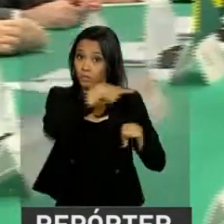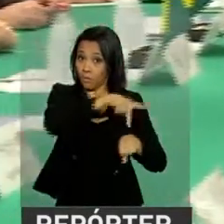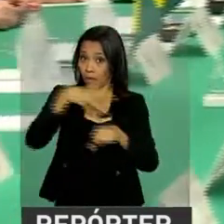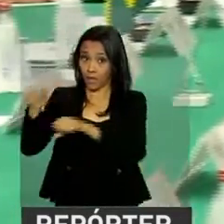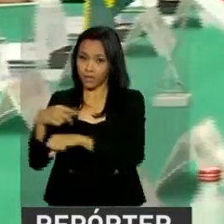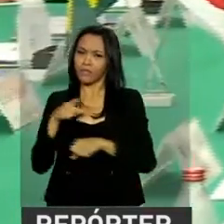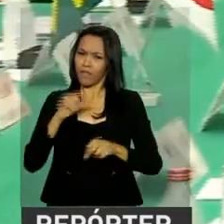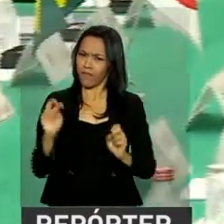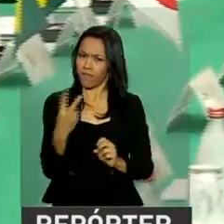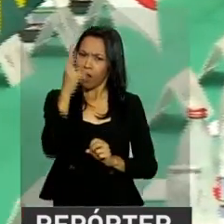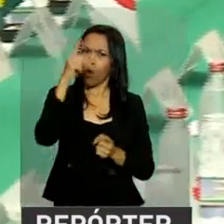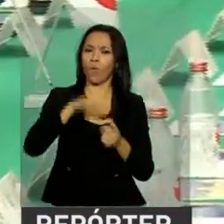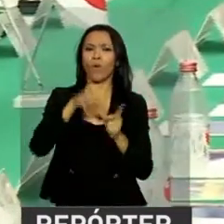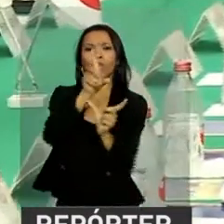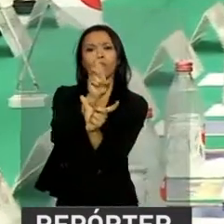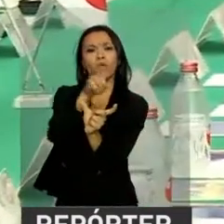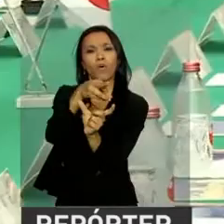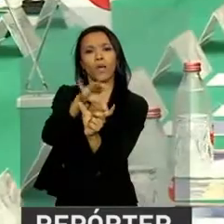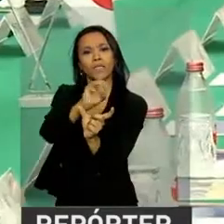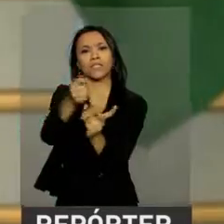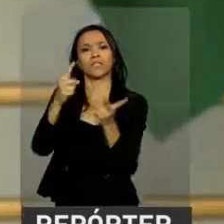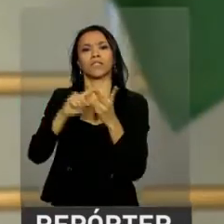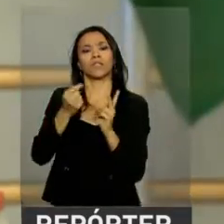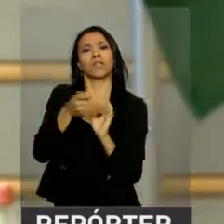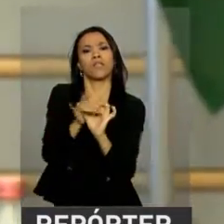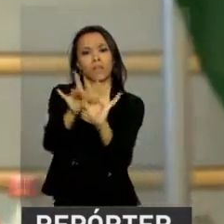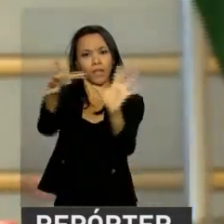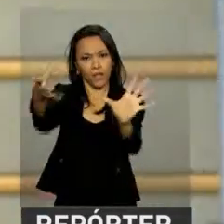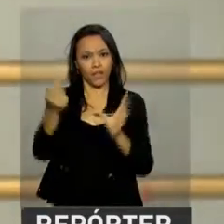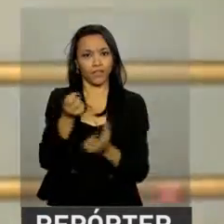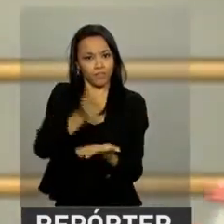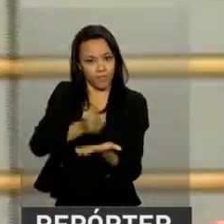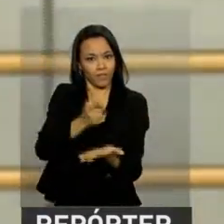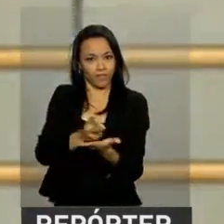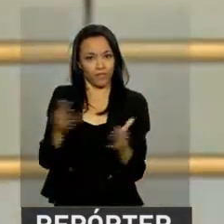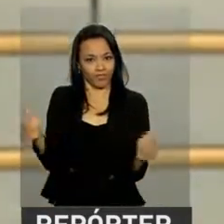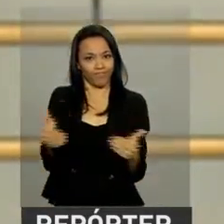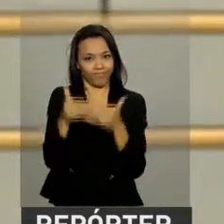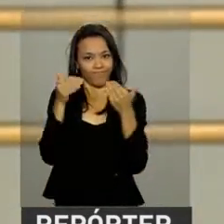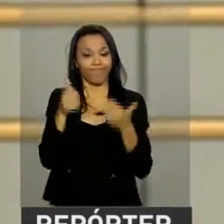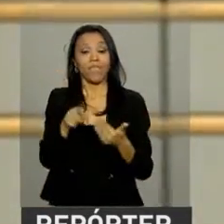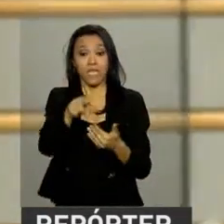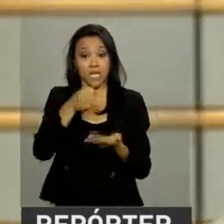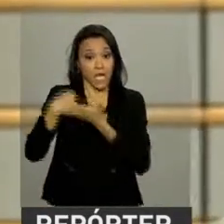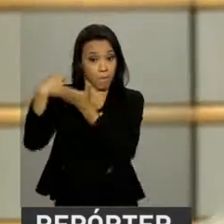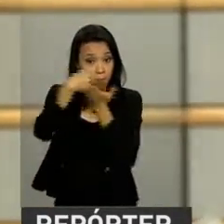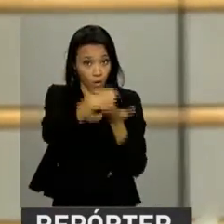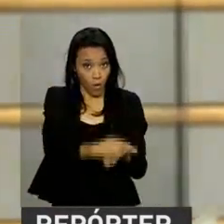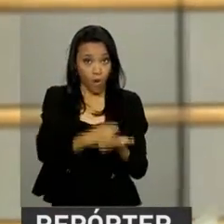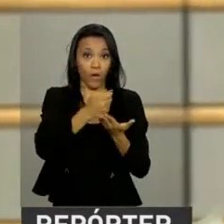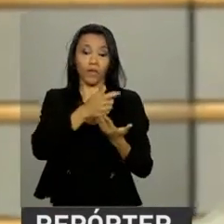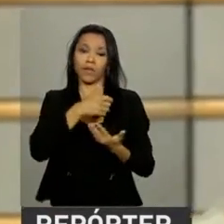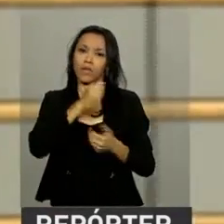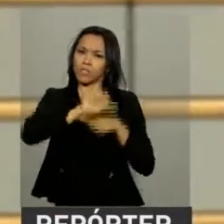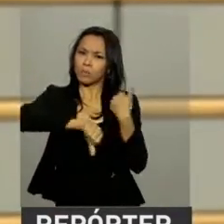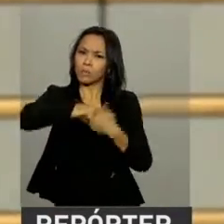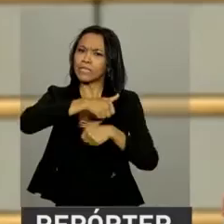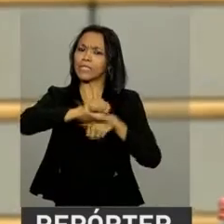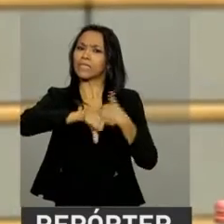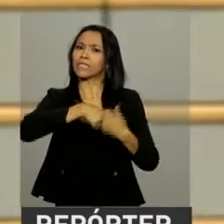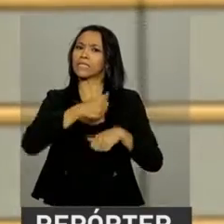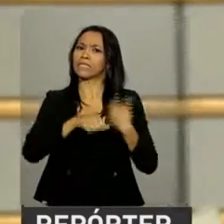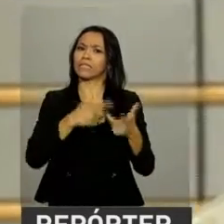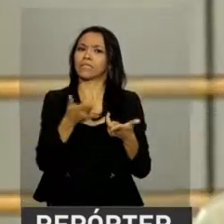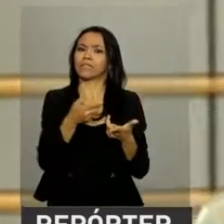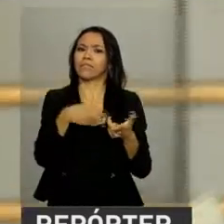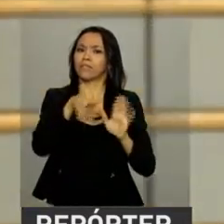compartilham valores como democracia e liberdade. Ele afirmou que o país asiático apoia a agenda de reformas e investimentos no